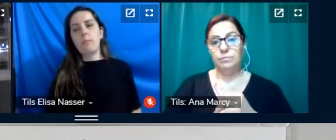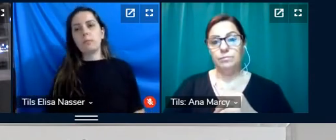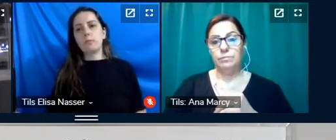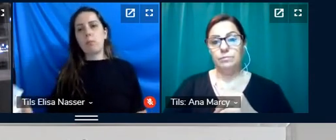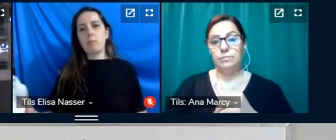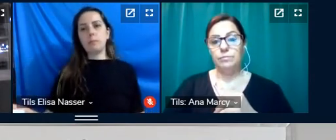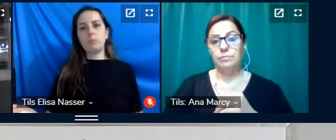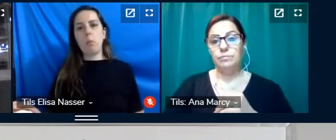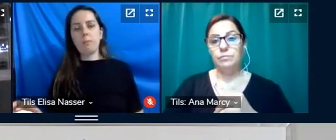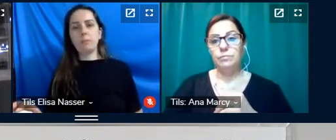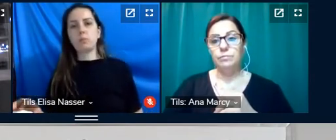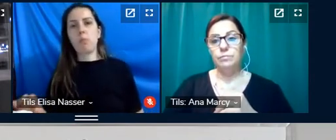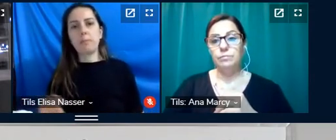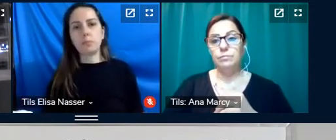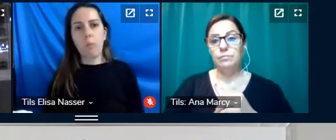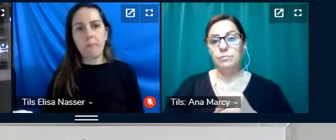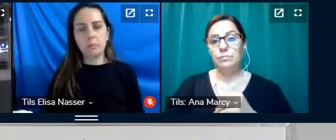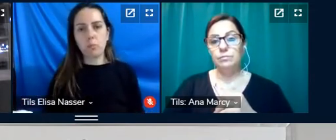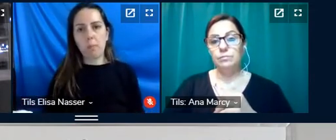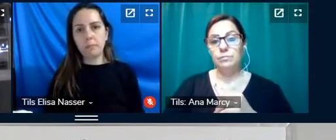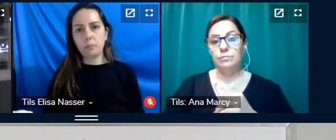Vamos colocar um aqui.